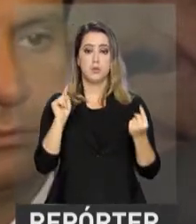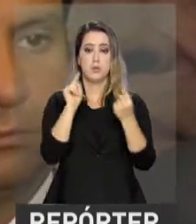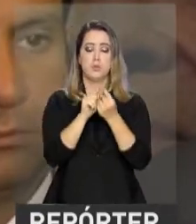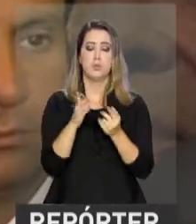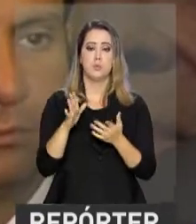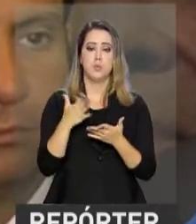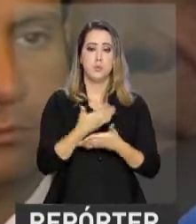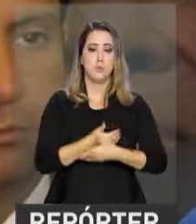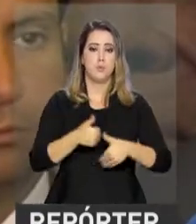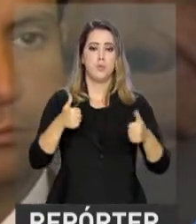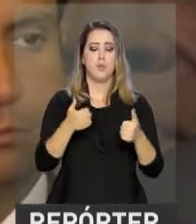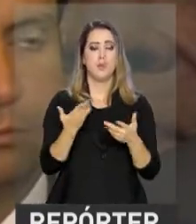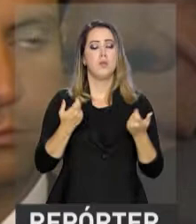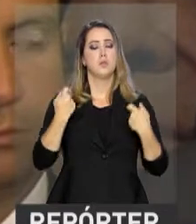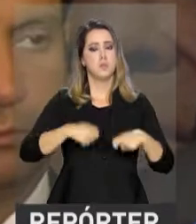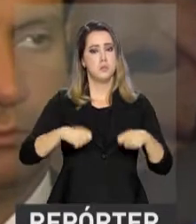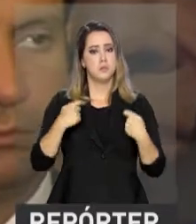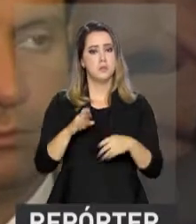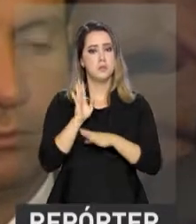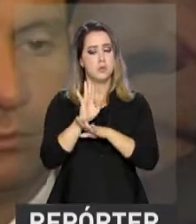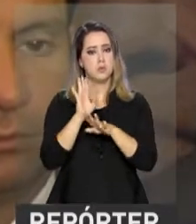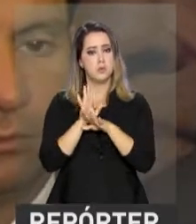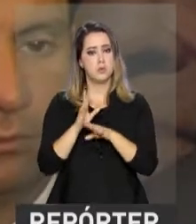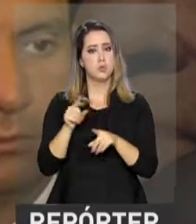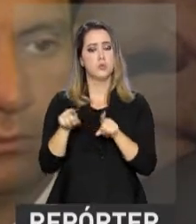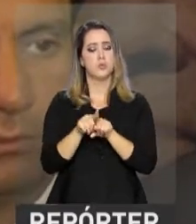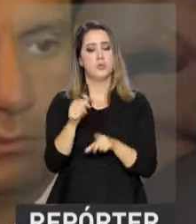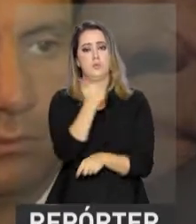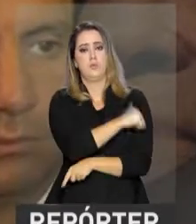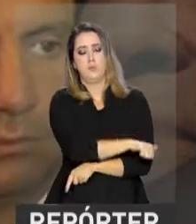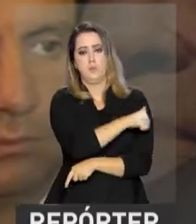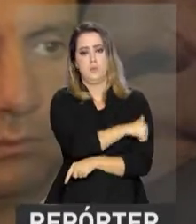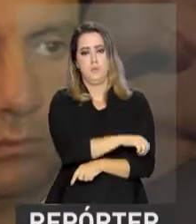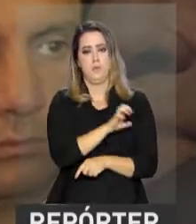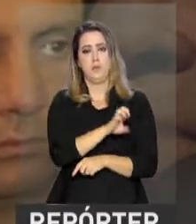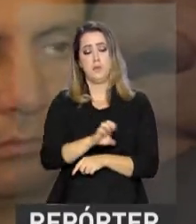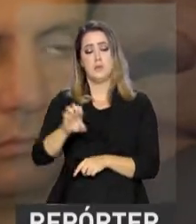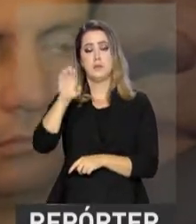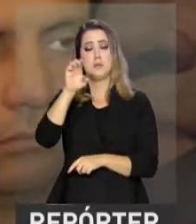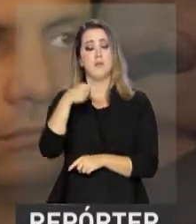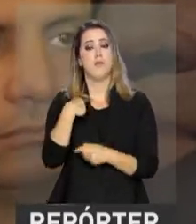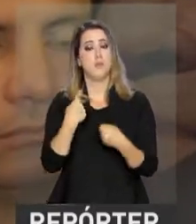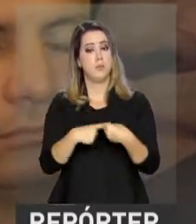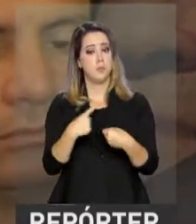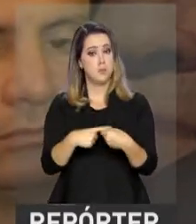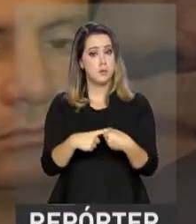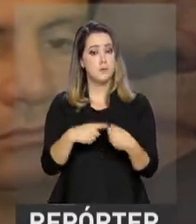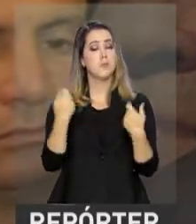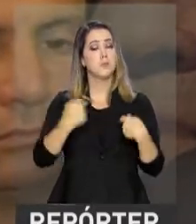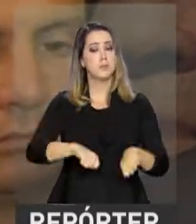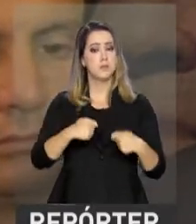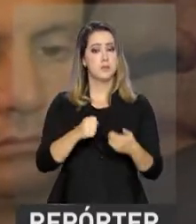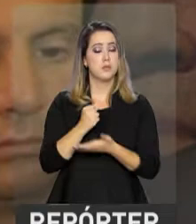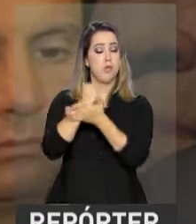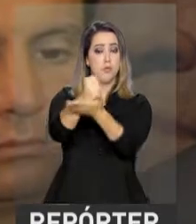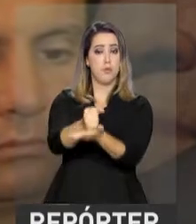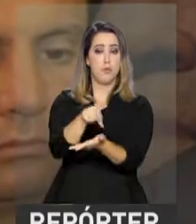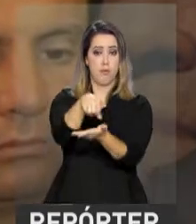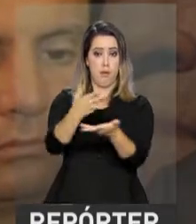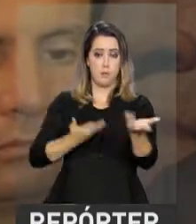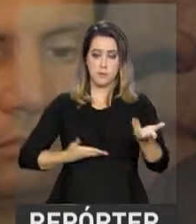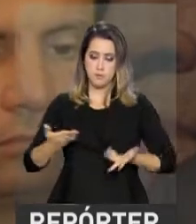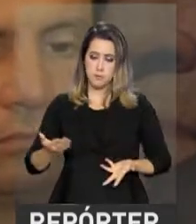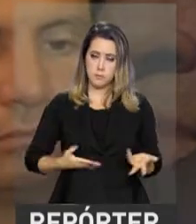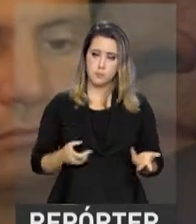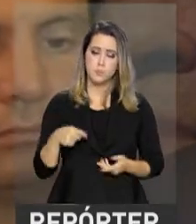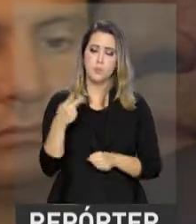complementar a necessidade assistencial do Rio de Janeiro, estado e município, e, portanto, deverão ofertar aqueles serviços que